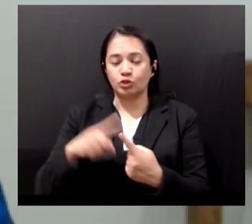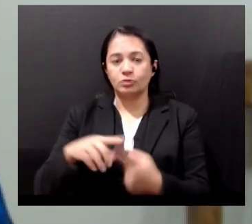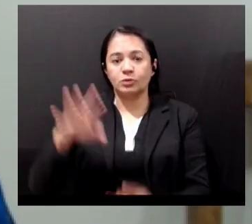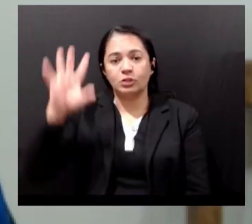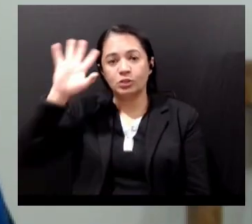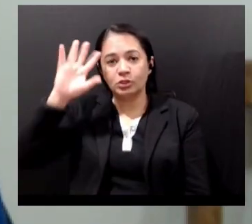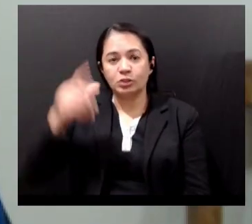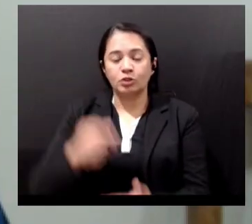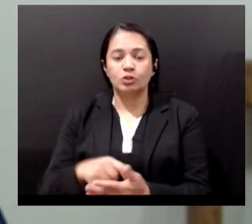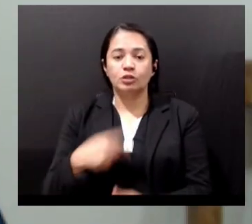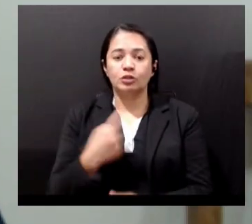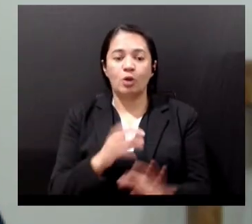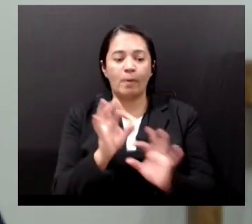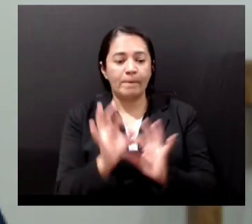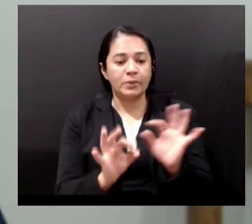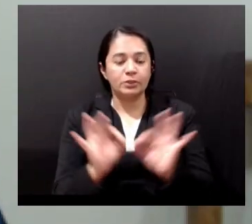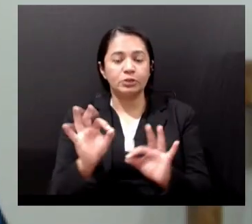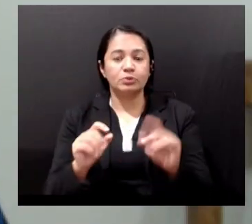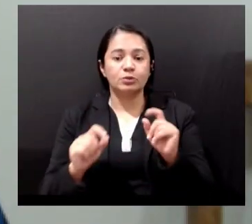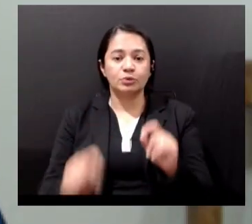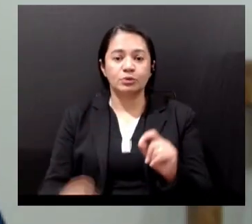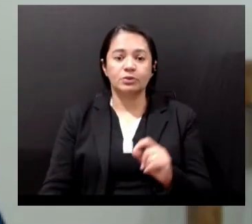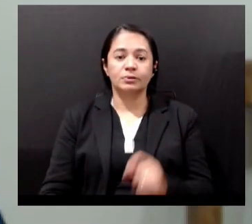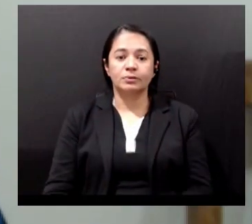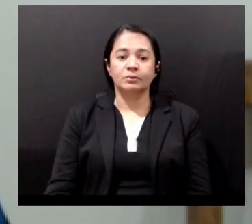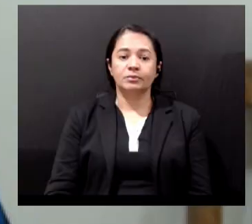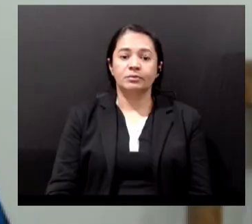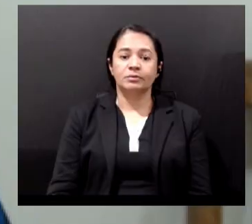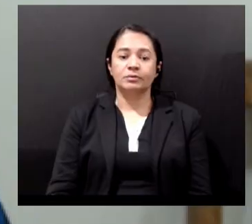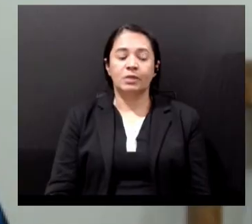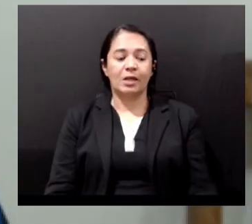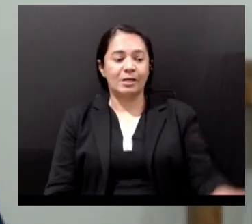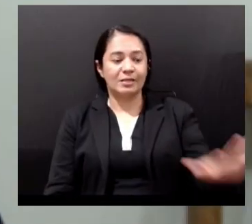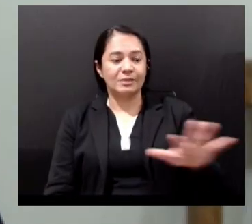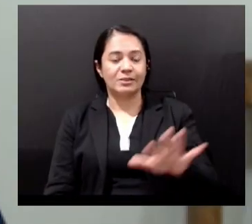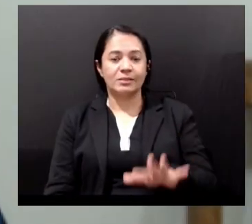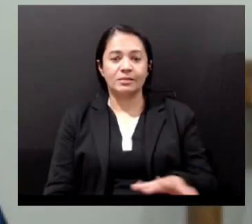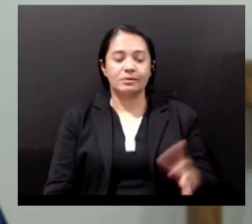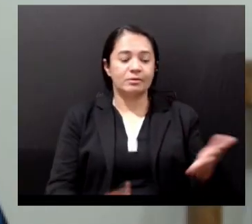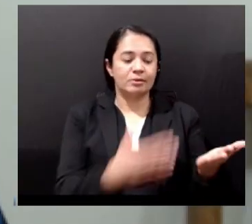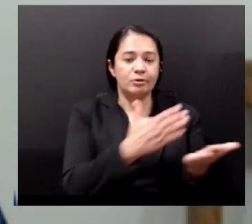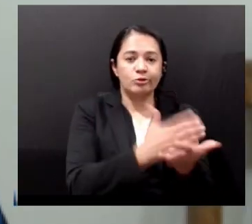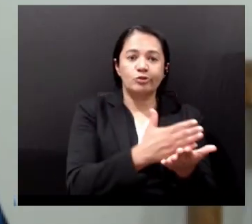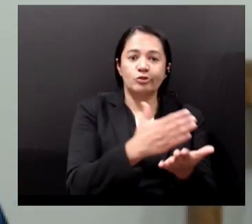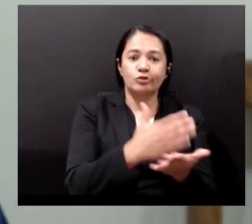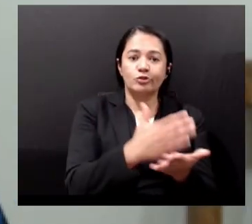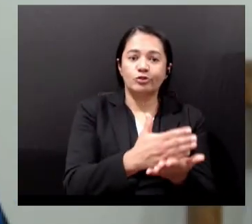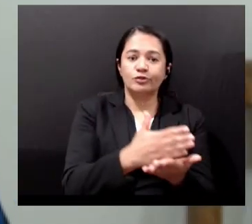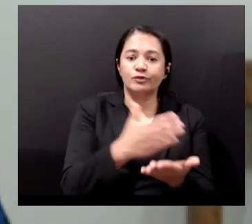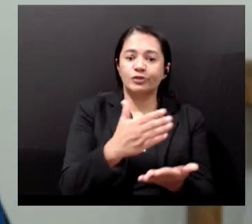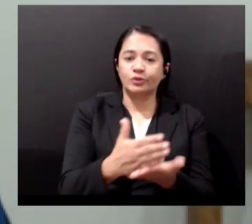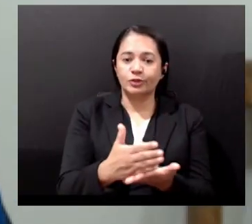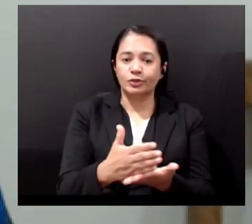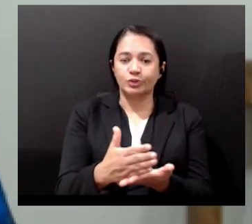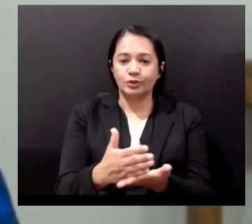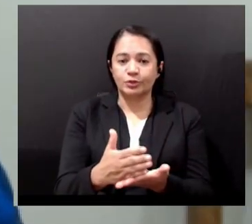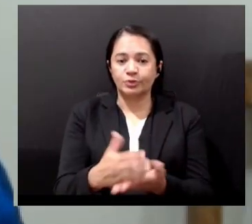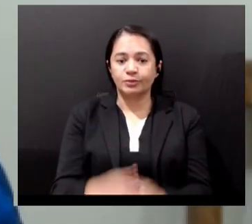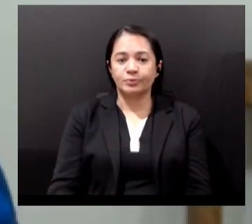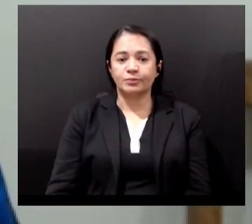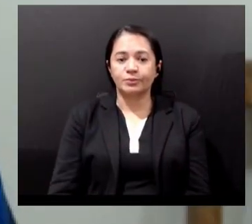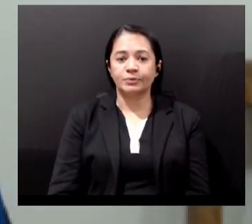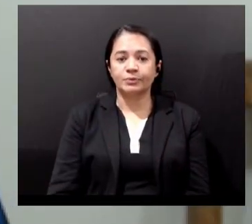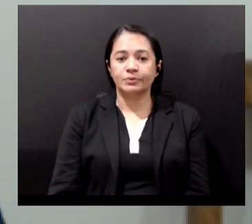decisão, nós planejamos com que as áreas sejam divididas, as áreas de